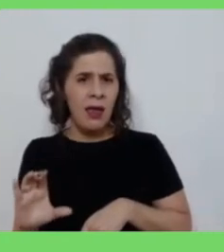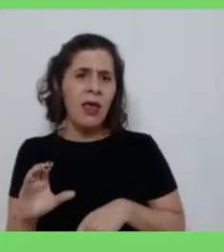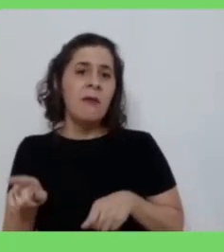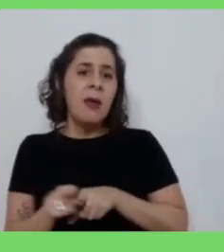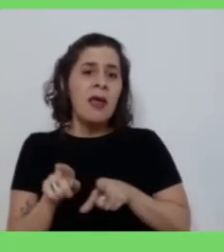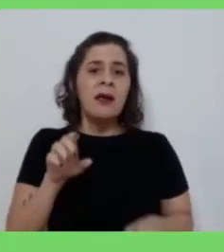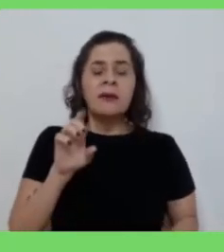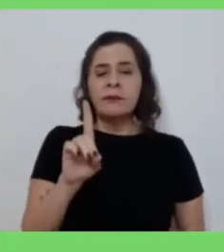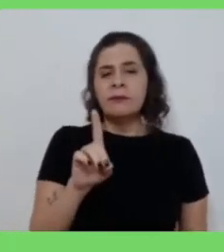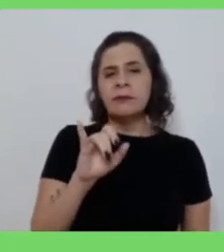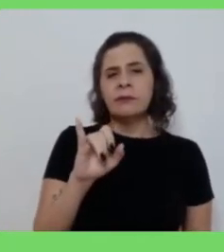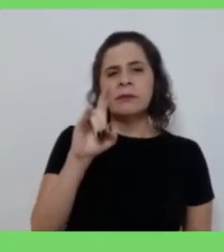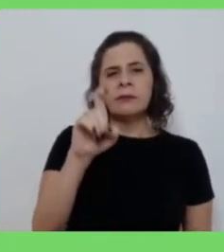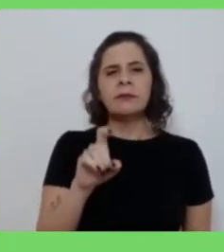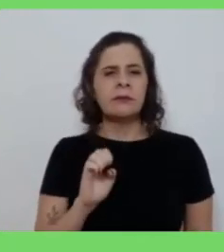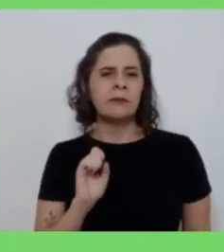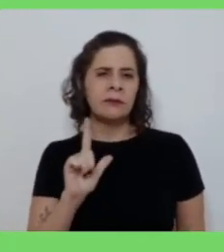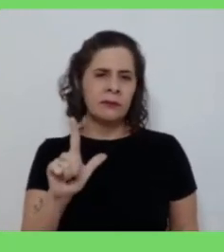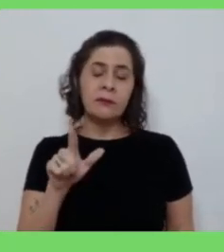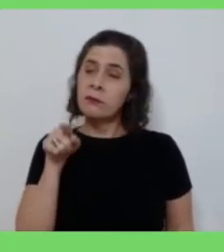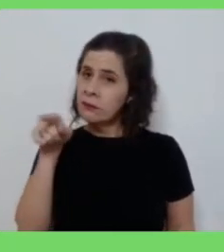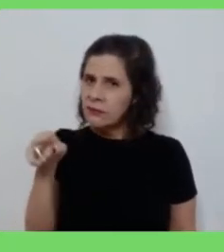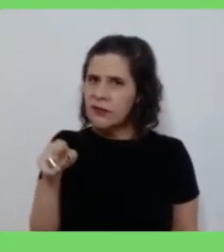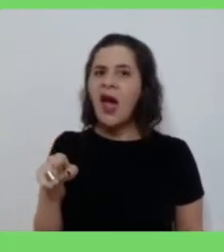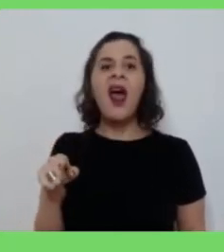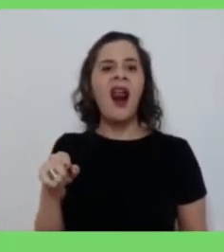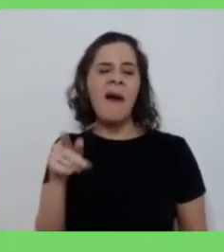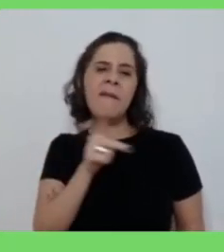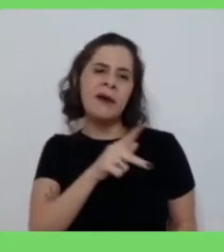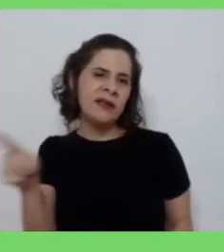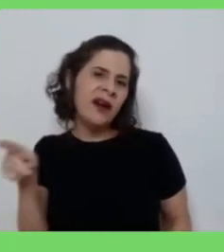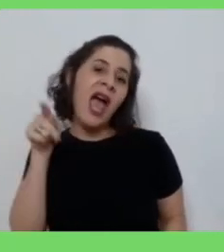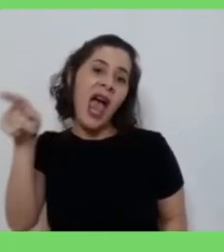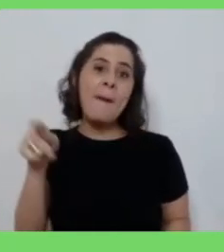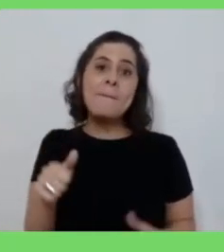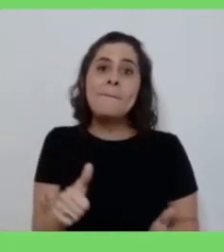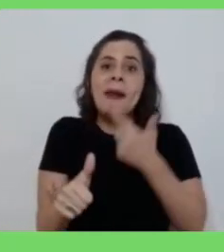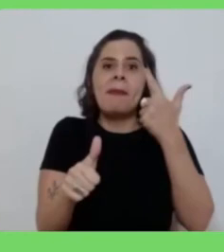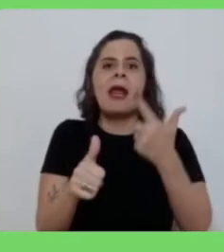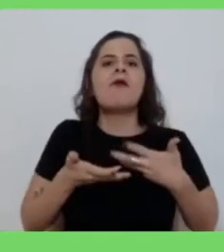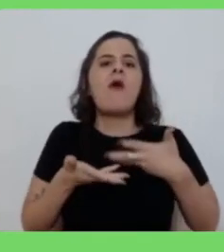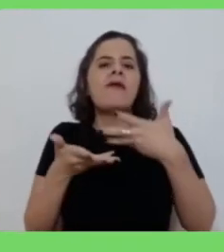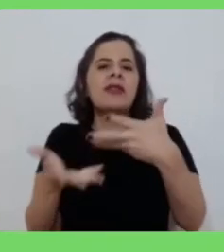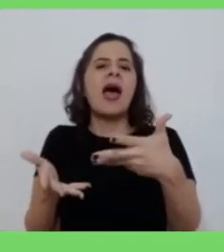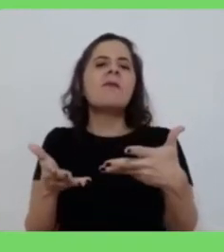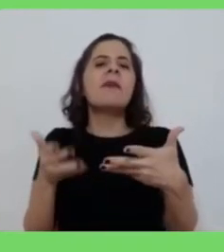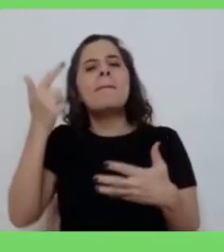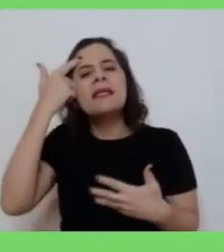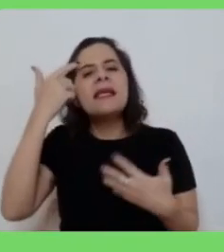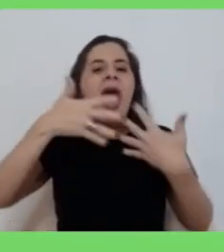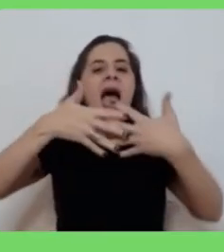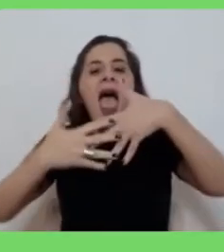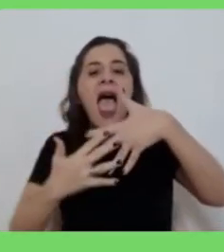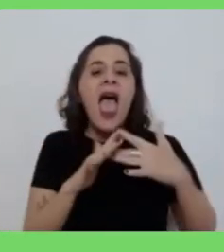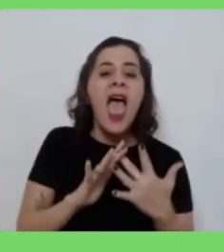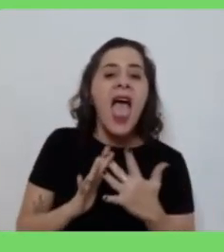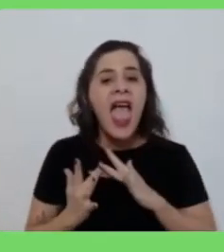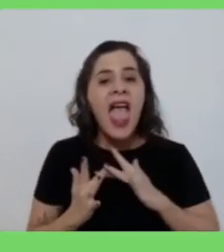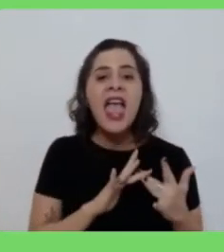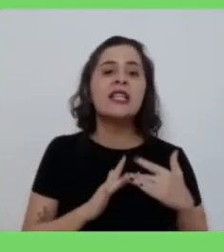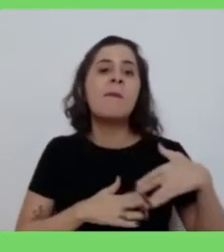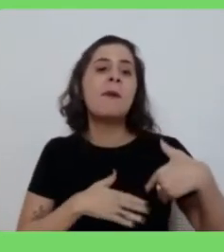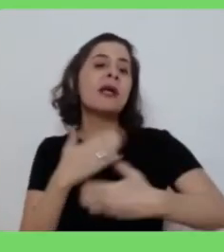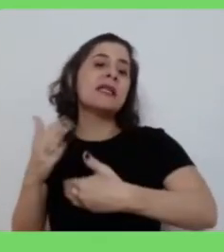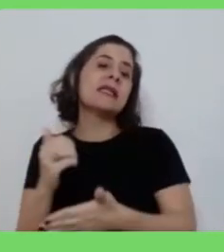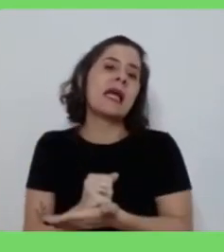a Érica na verdade foi a primeira pessoa que foi convidada paraa formação dessa rede Progressista éca não sei se você quer falar um pouquinho dos primeiros encontros